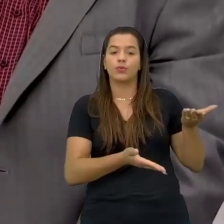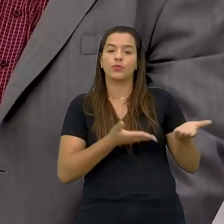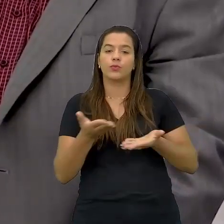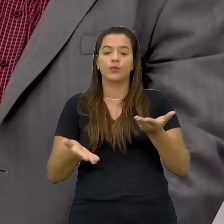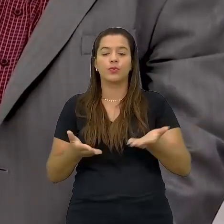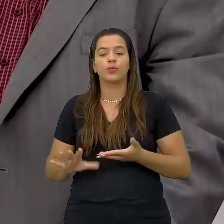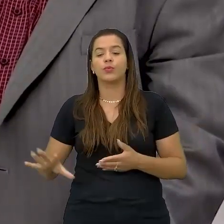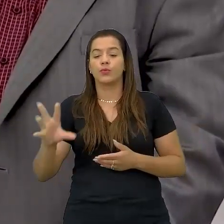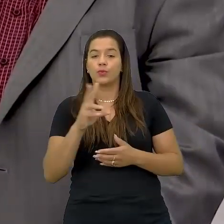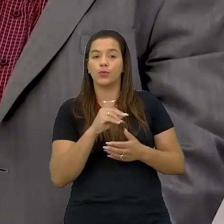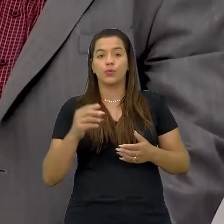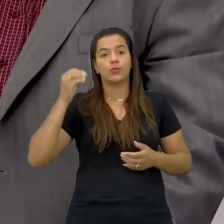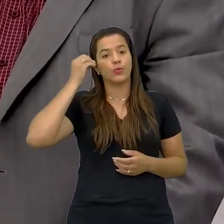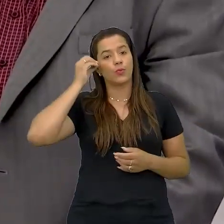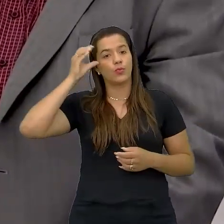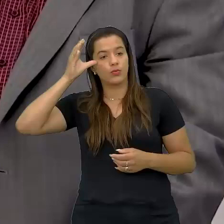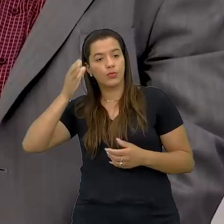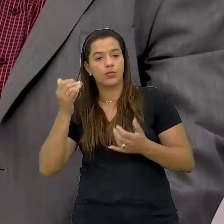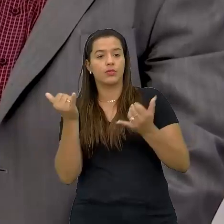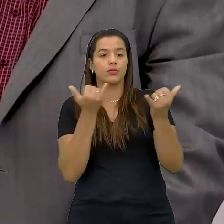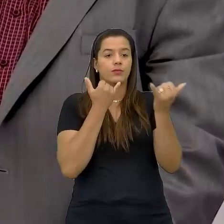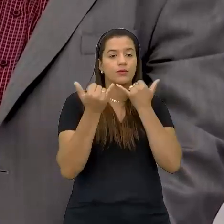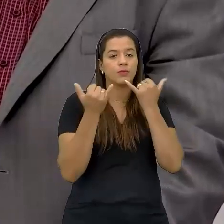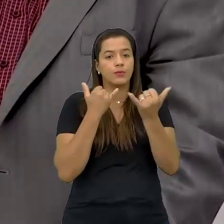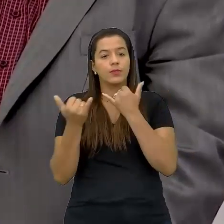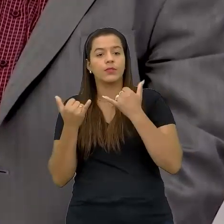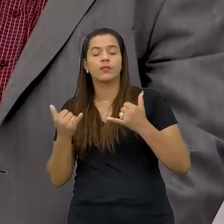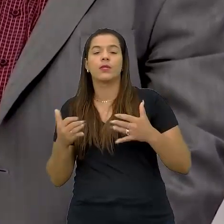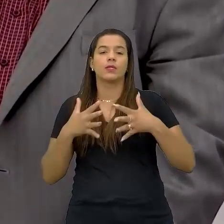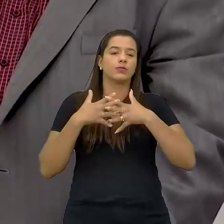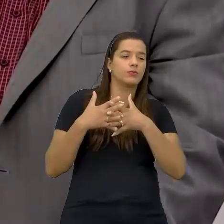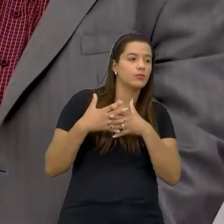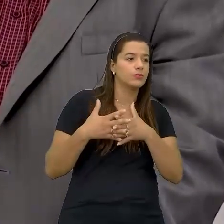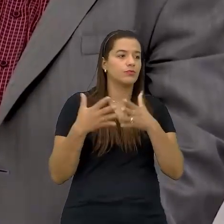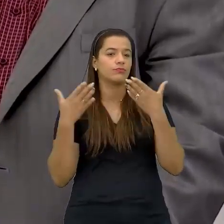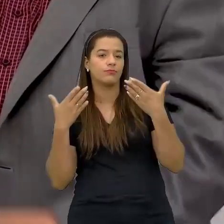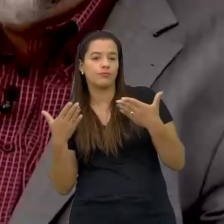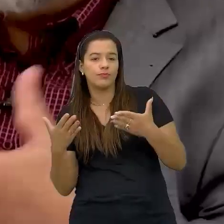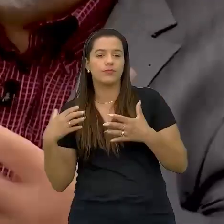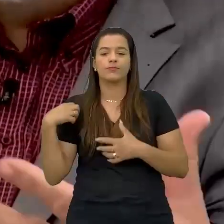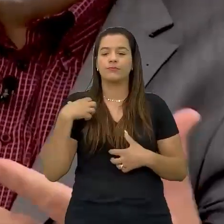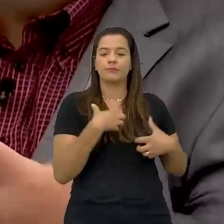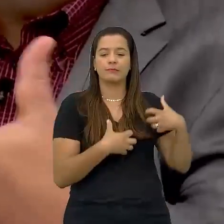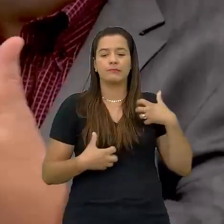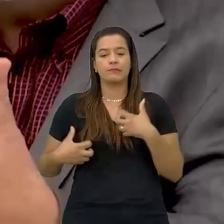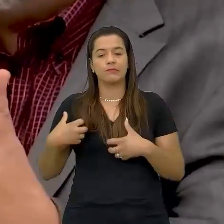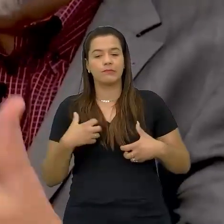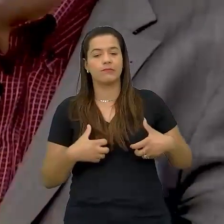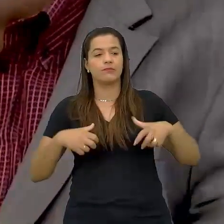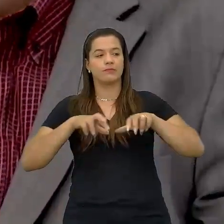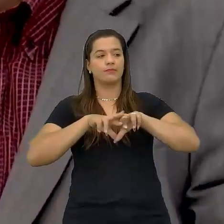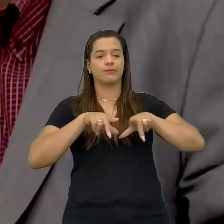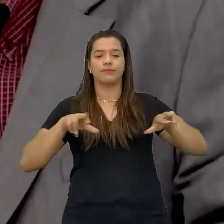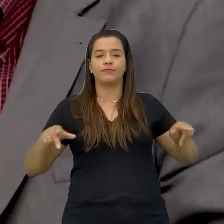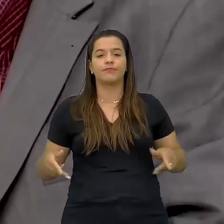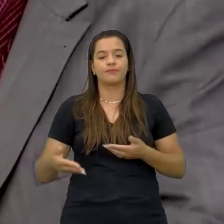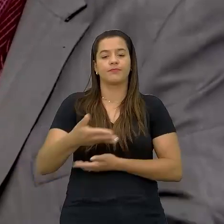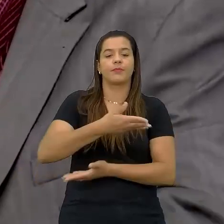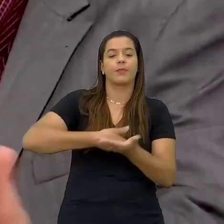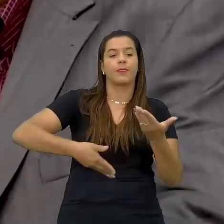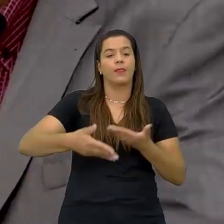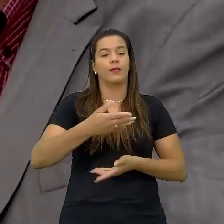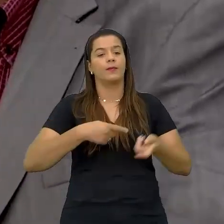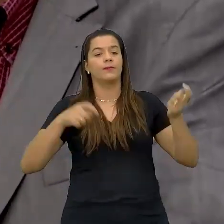conhecimento, da minha informação, mas também das minhas dúvidas, das minhas dificuldades, das minhas agonias. Daí que há uma reciprocidade